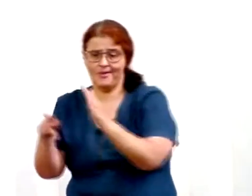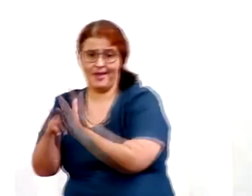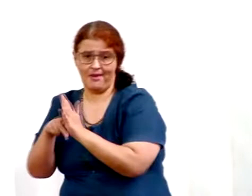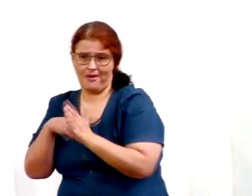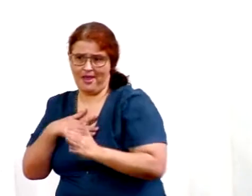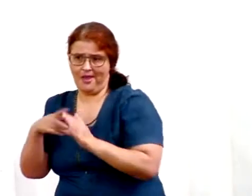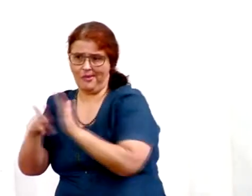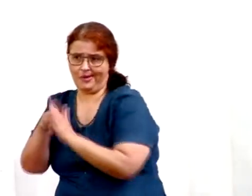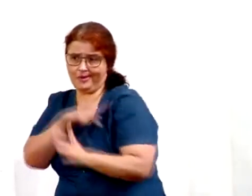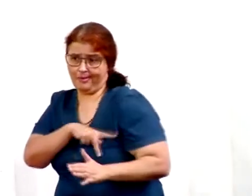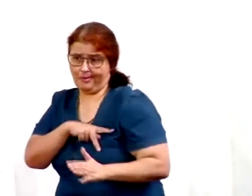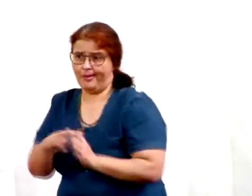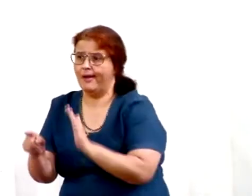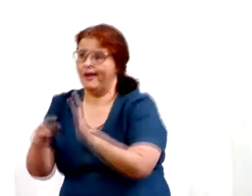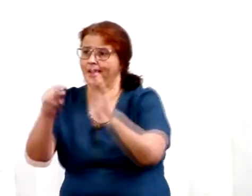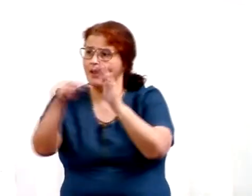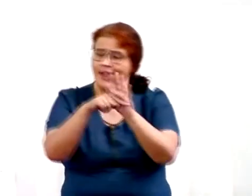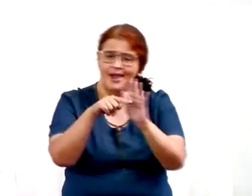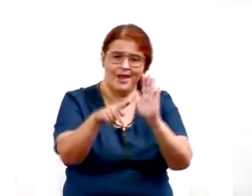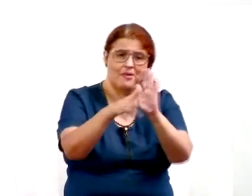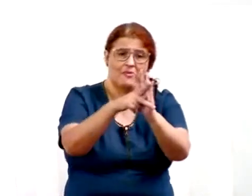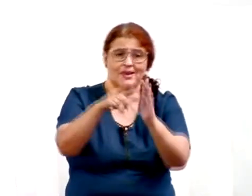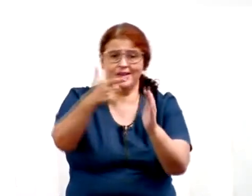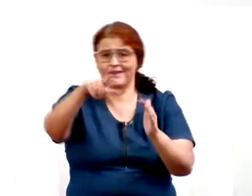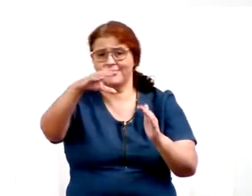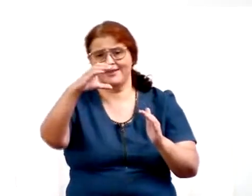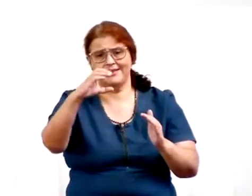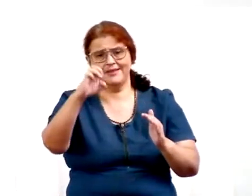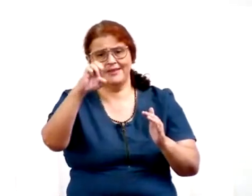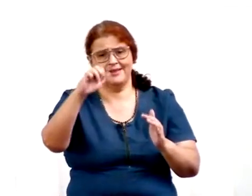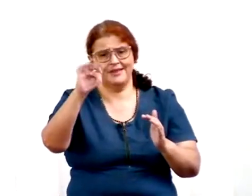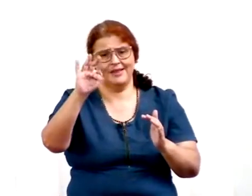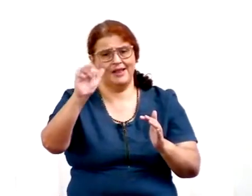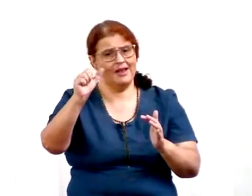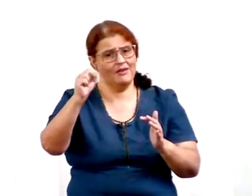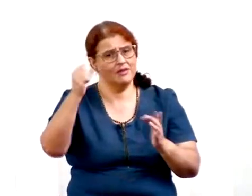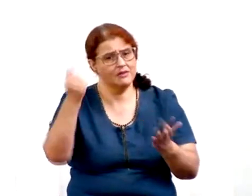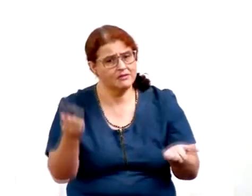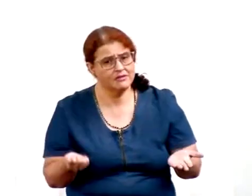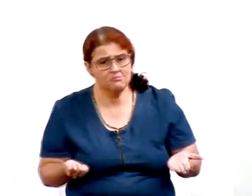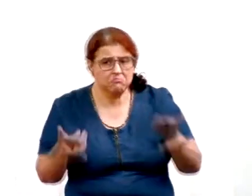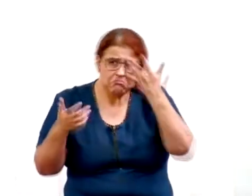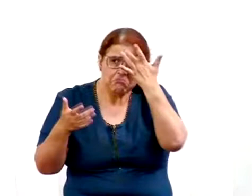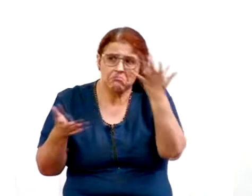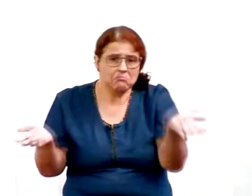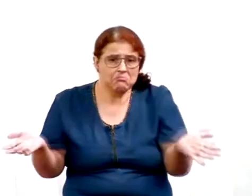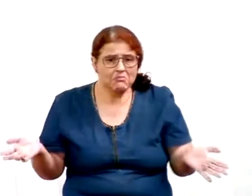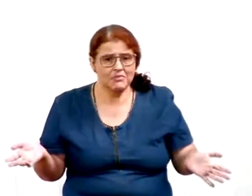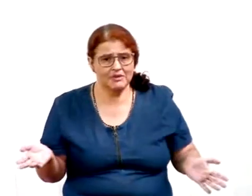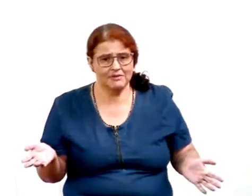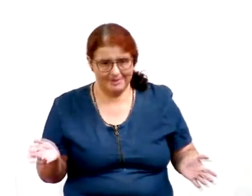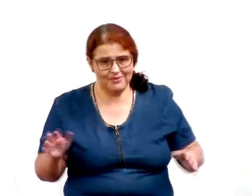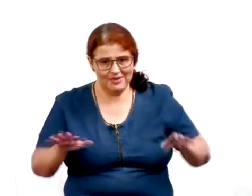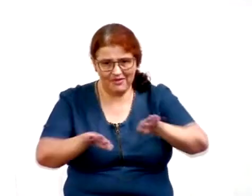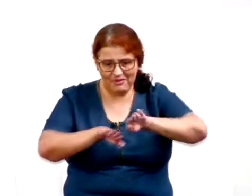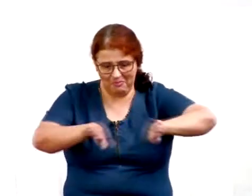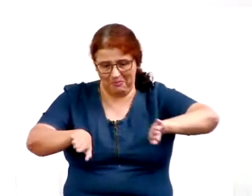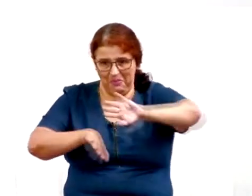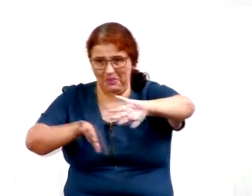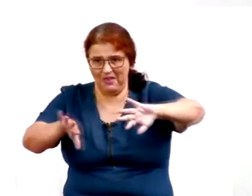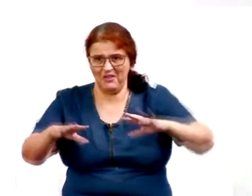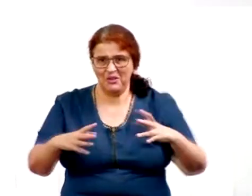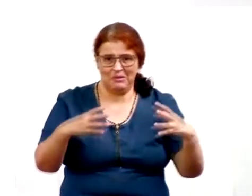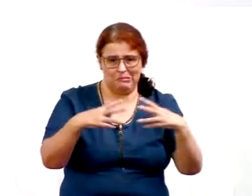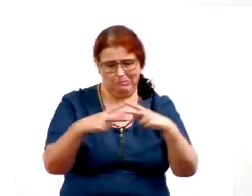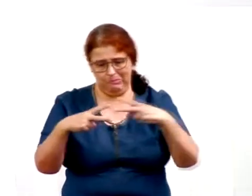havia divisão no meio da igreja. Paulo vai escrever para instruir, advertir esses irmãos a respeito